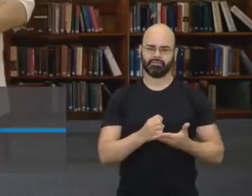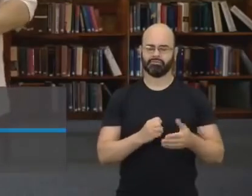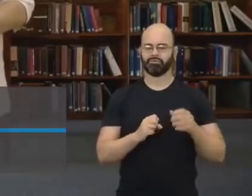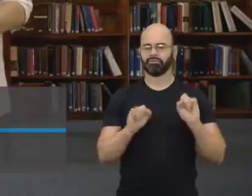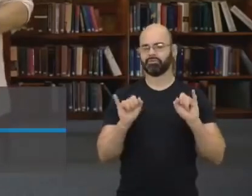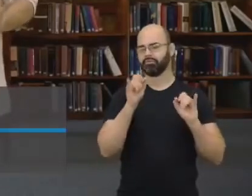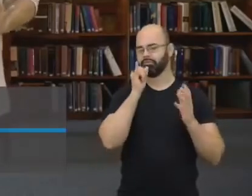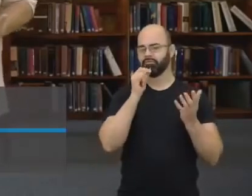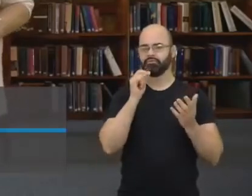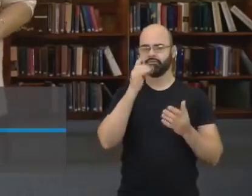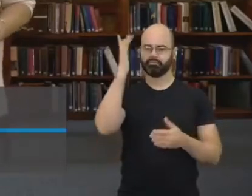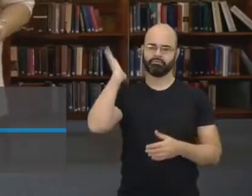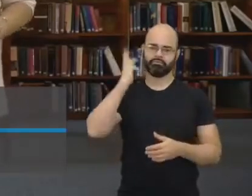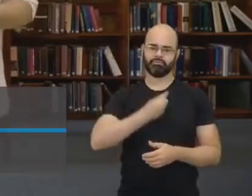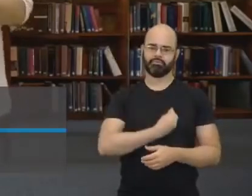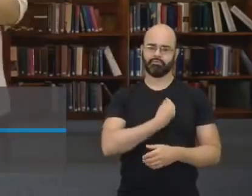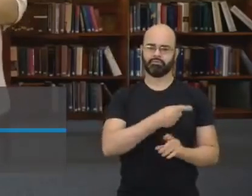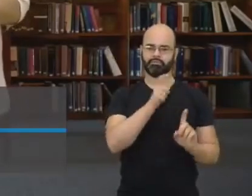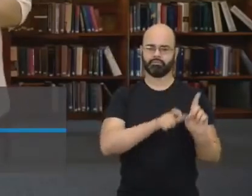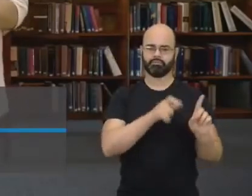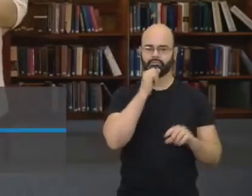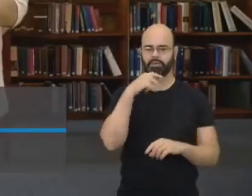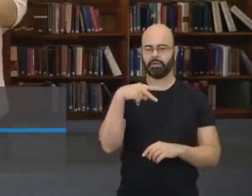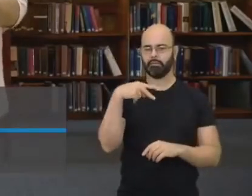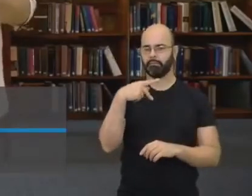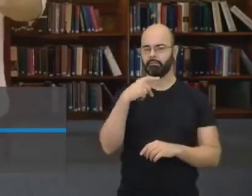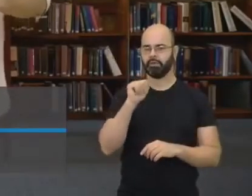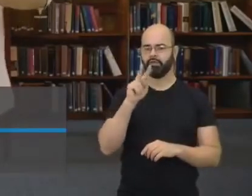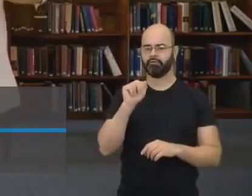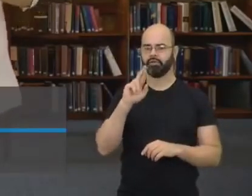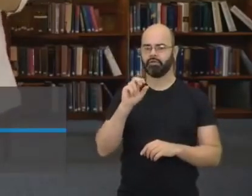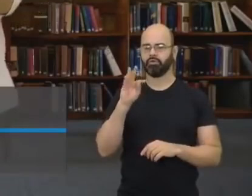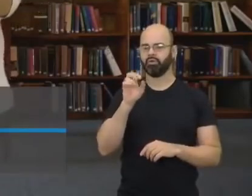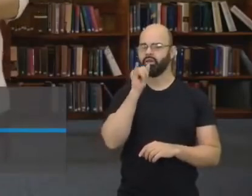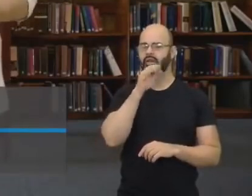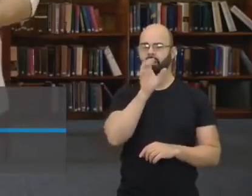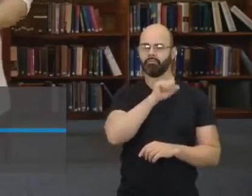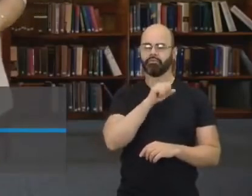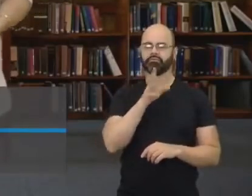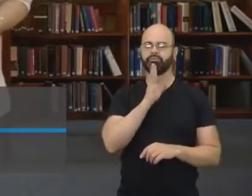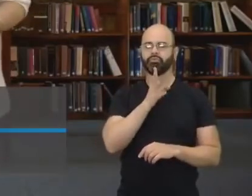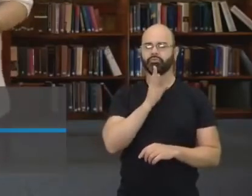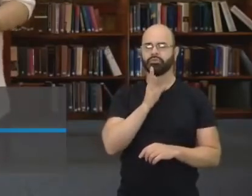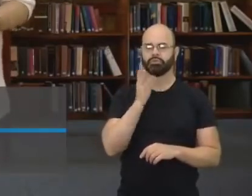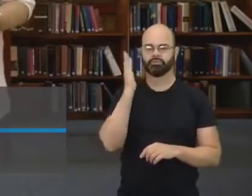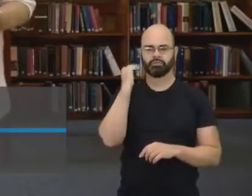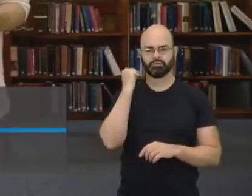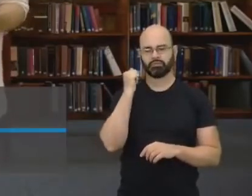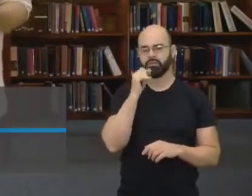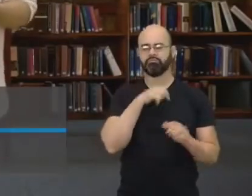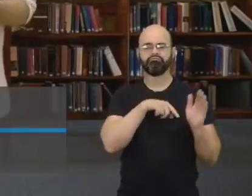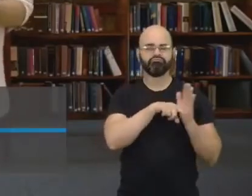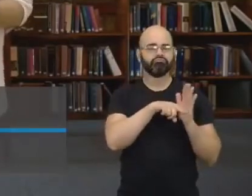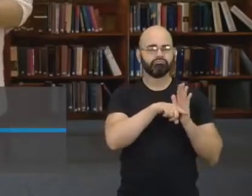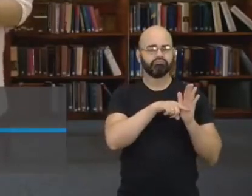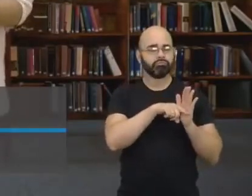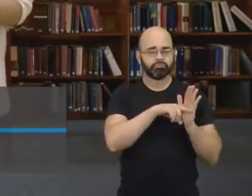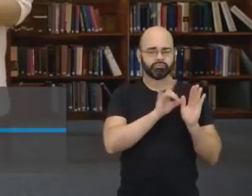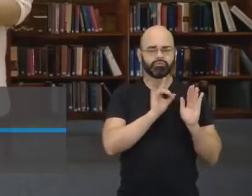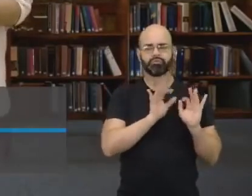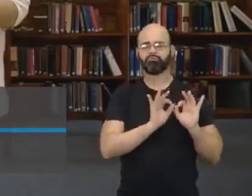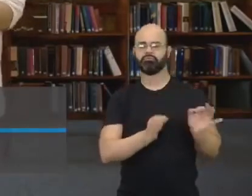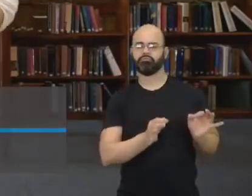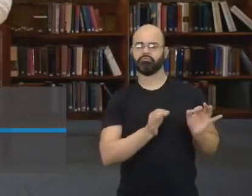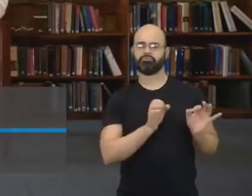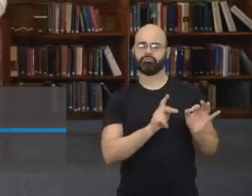biografia, por exemplo, do Pavarotti, então você conheceu, sabe quem é. Mas e as informações ali concretas, reais? A gente começa a fazer,